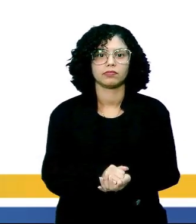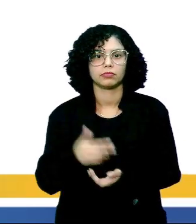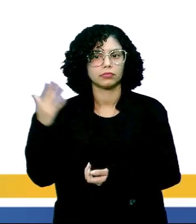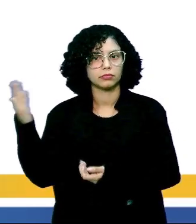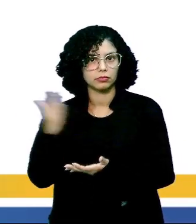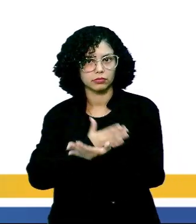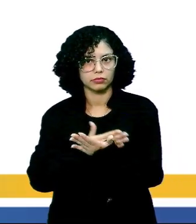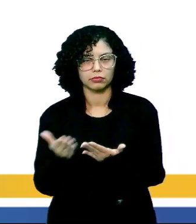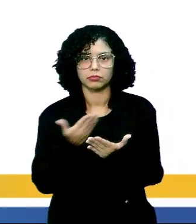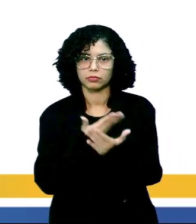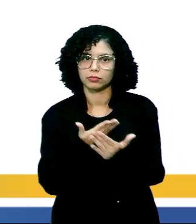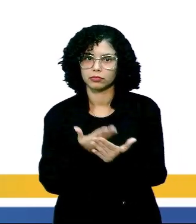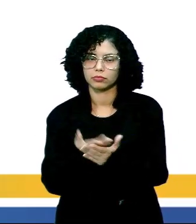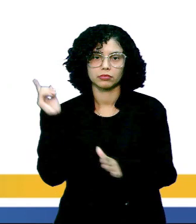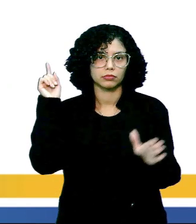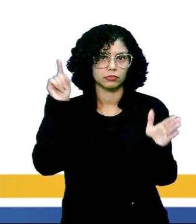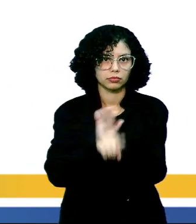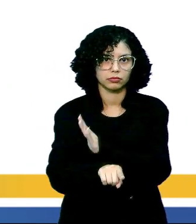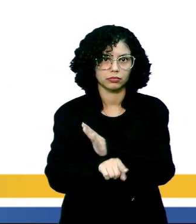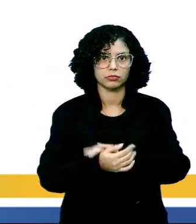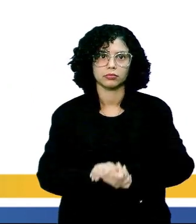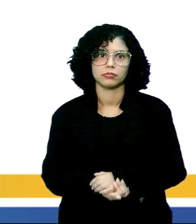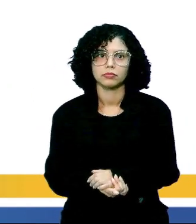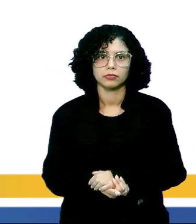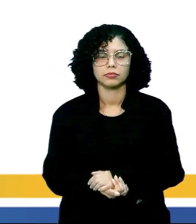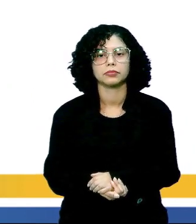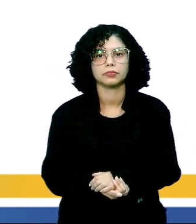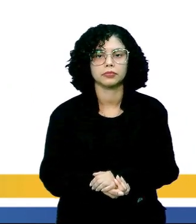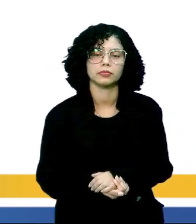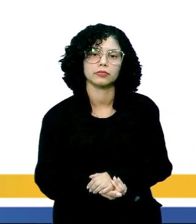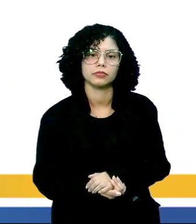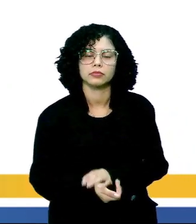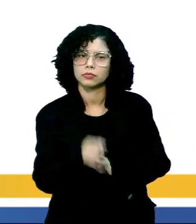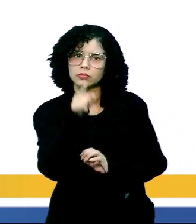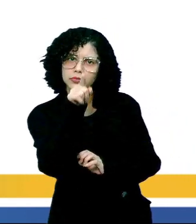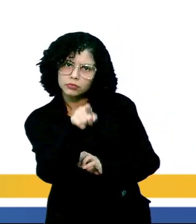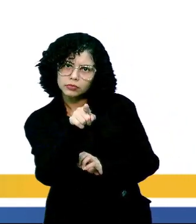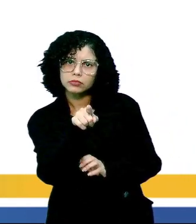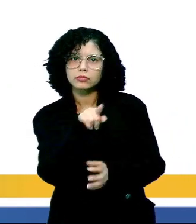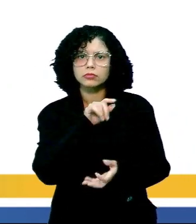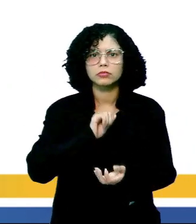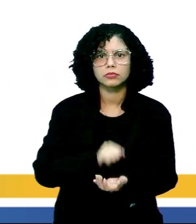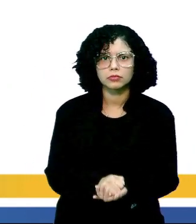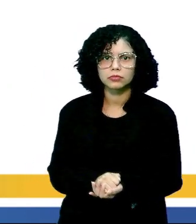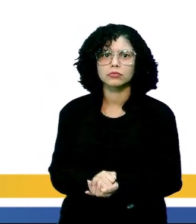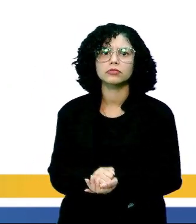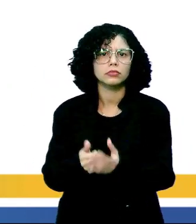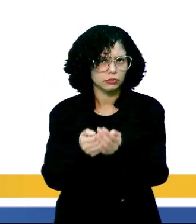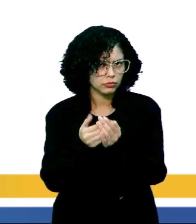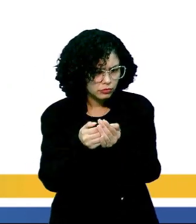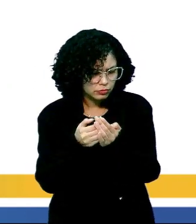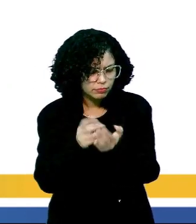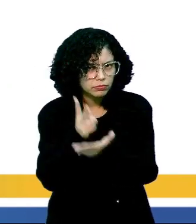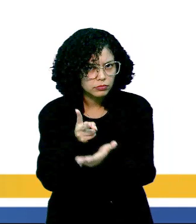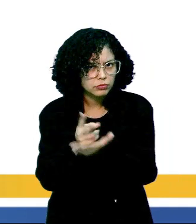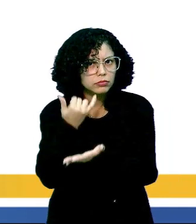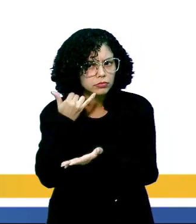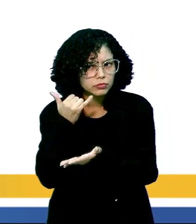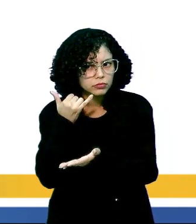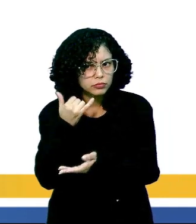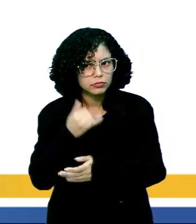começar agora a aula com a seguinte pergunta. Are you addicted to smartphone? Você é viciado